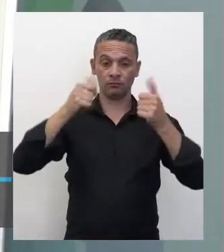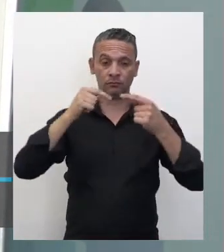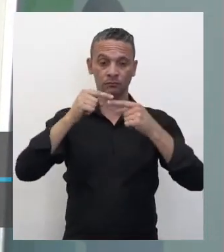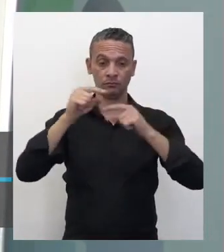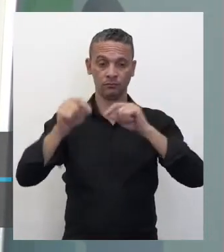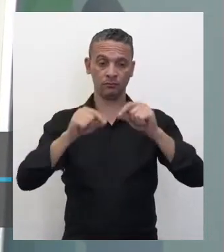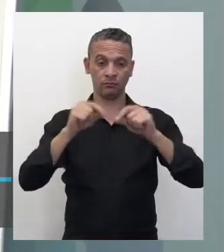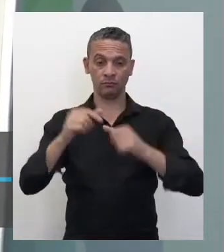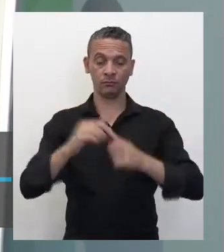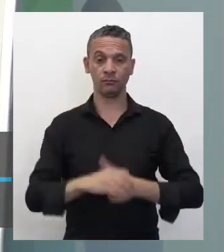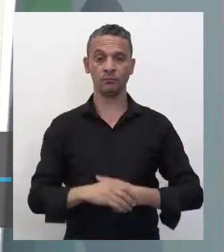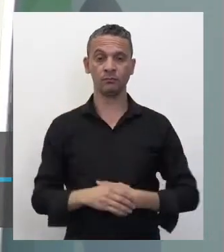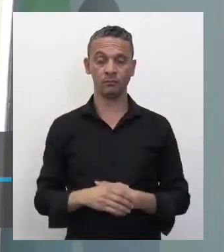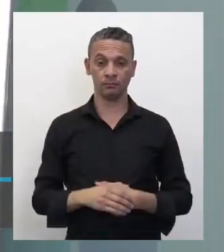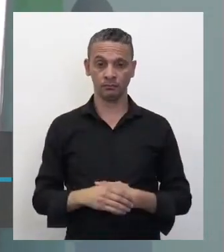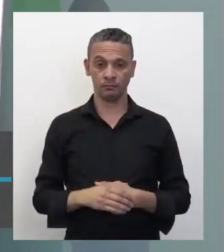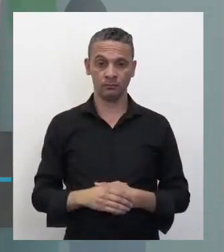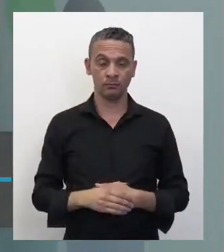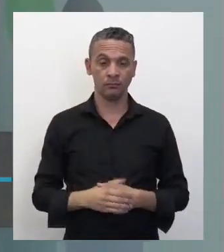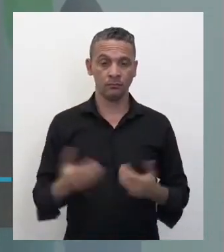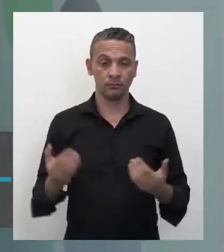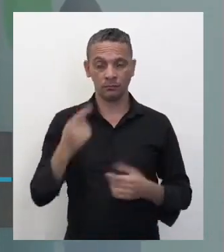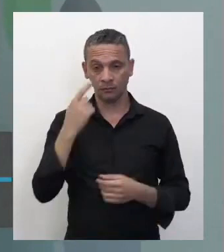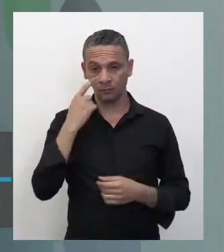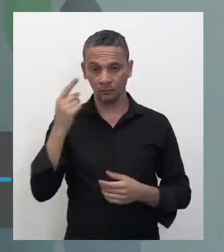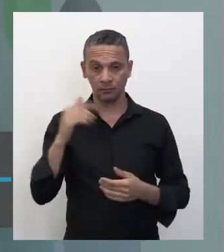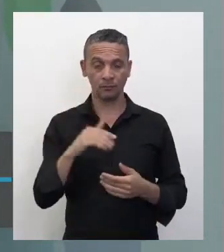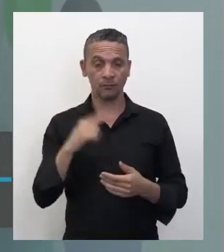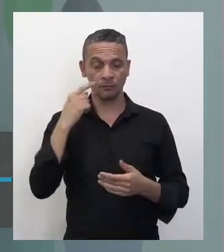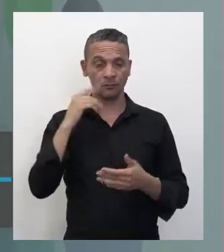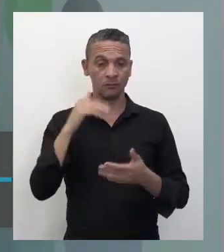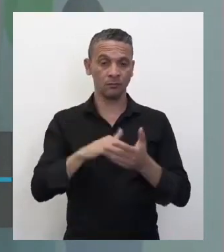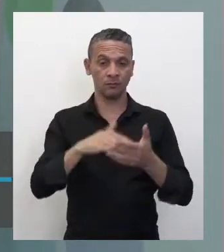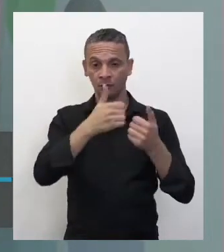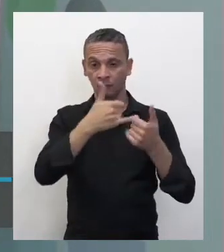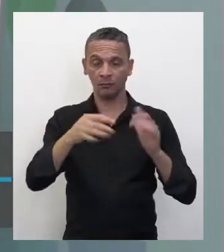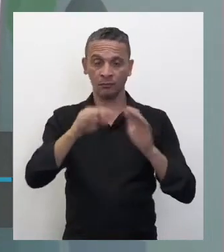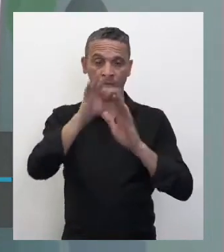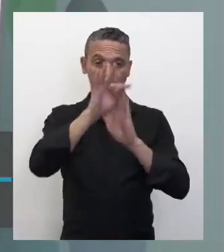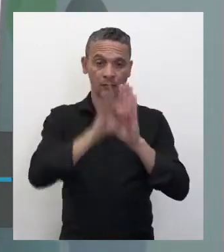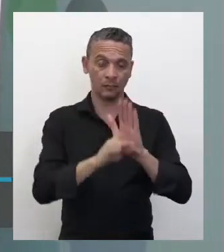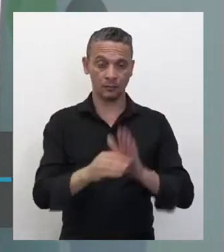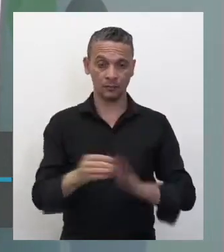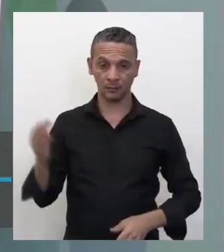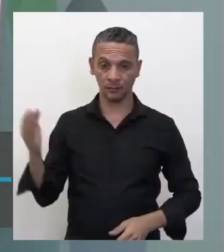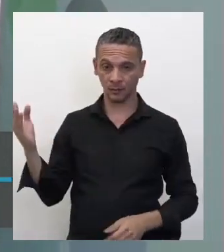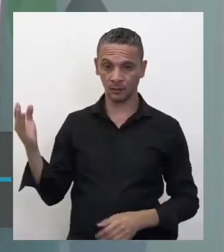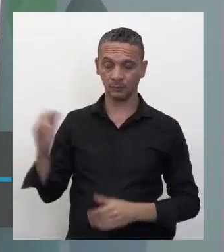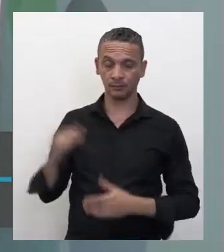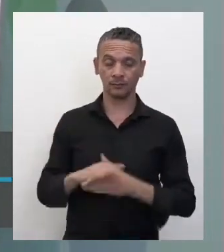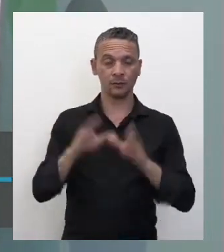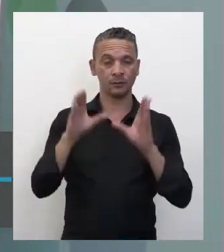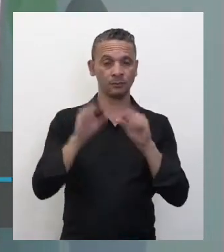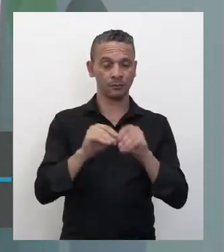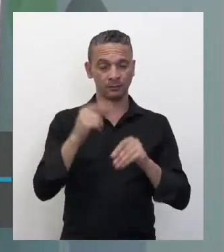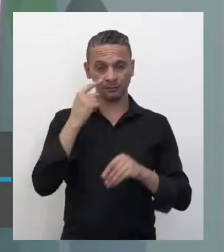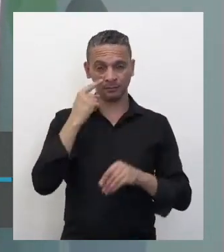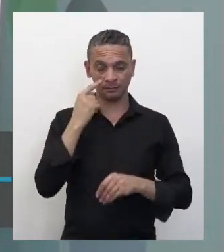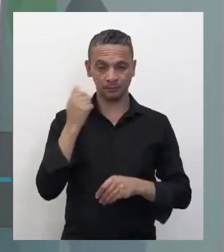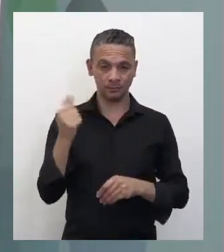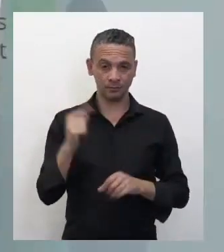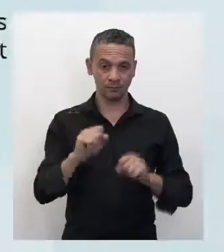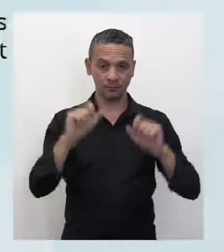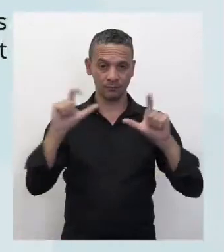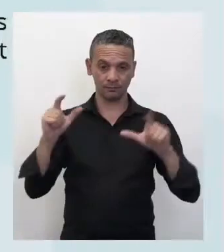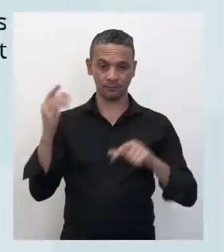nosso vocabulário. Tudo bem? E agora vamos lá para a última parte do nosso texto que vocês vão ler. Esse é bem curtinho mesmo, está aparecendo